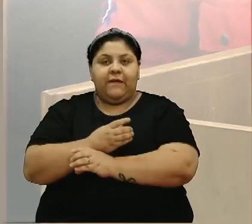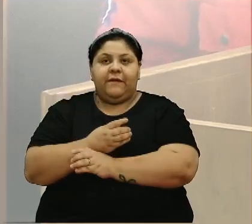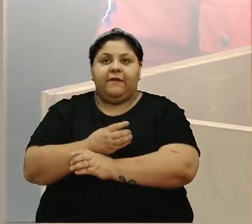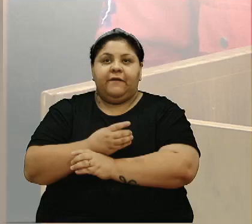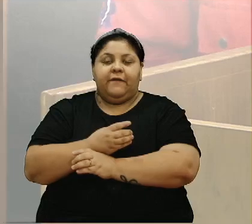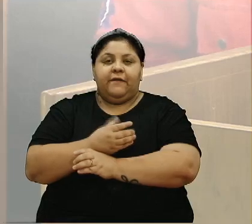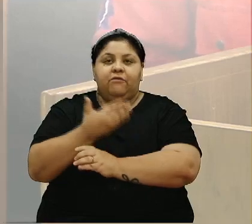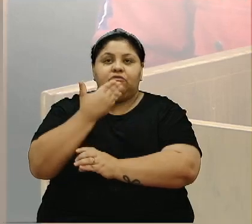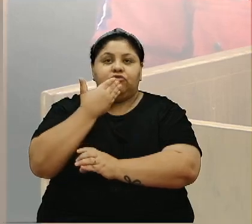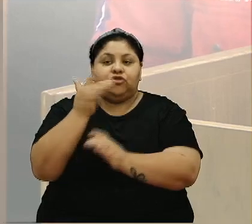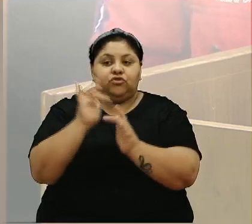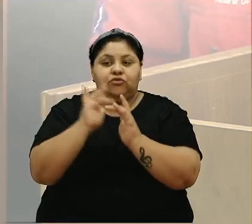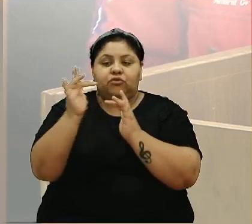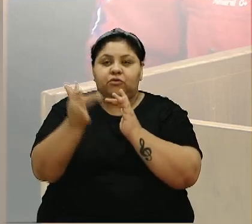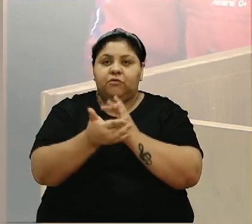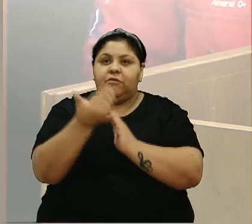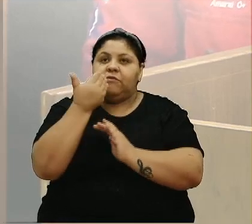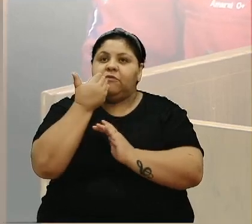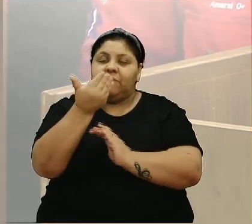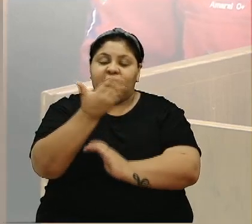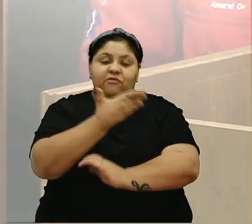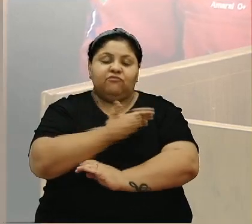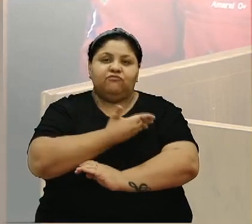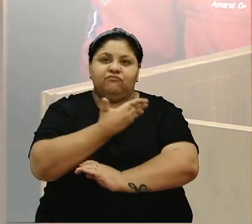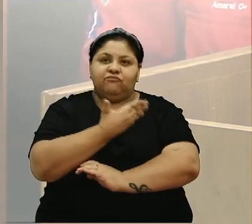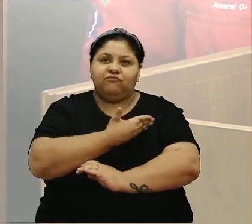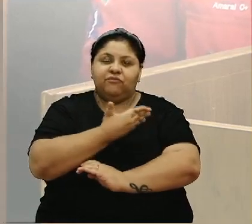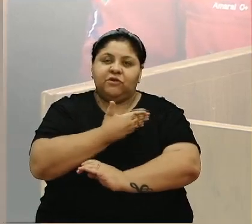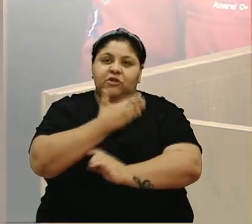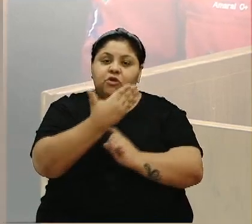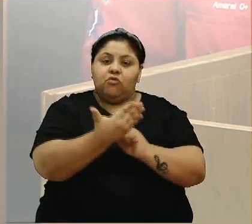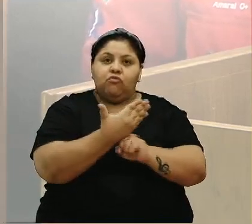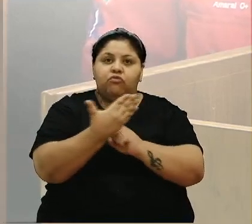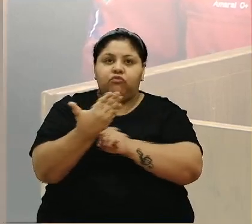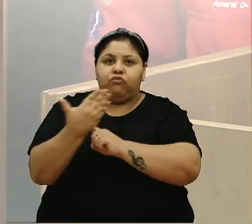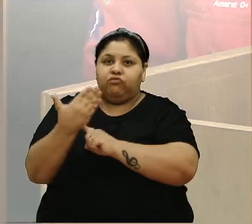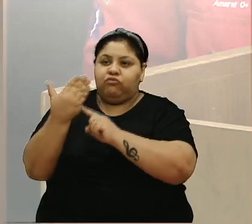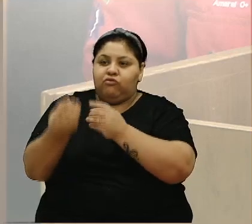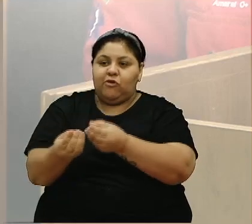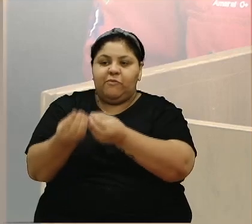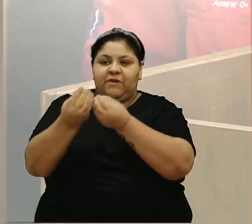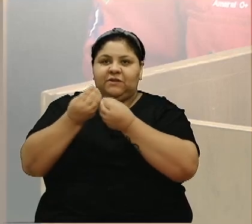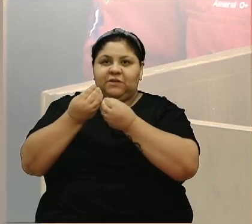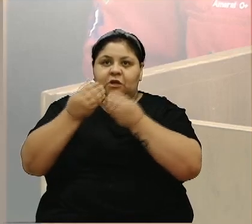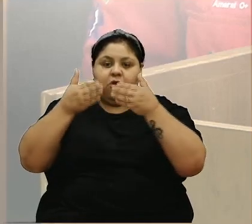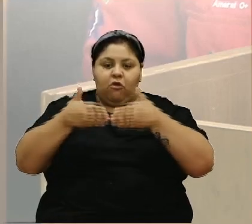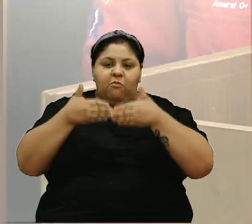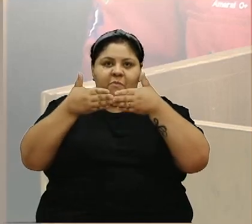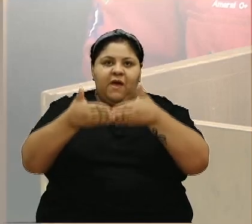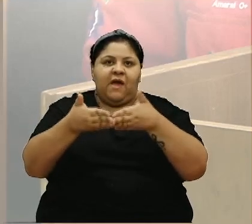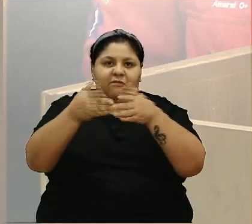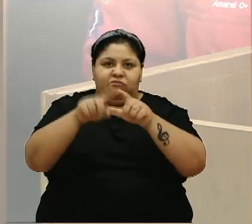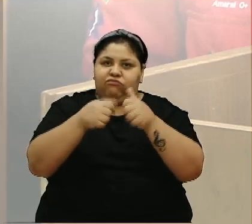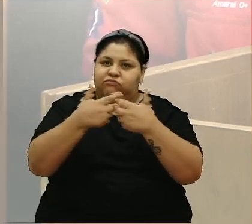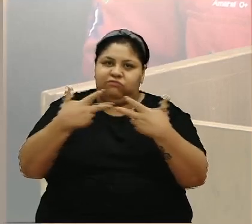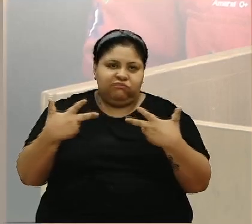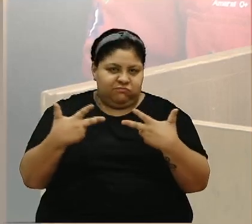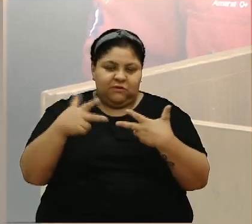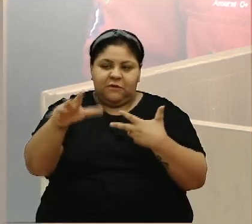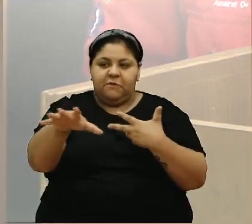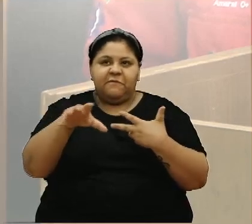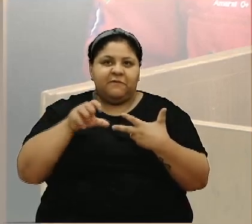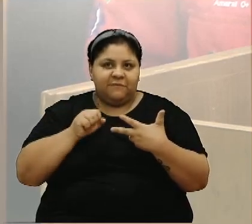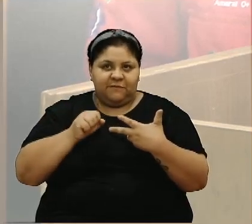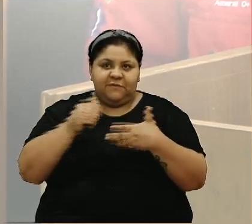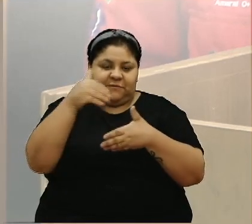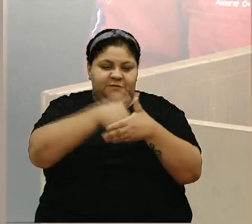nas redes sociais aí e pede para nossos amigos nos auxiliar emprestando, então, equipamentos para nós. E ainda dentro